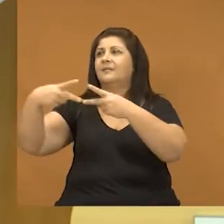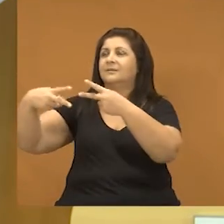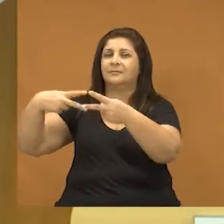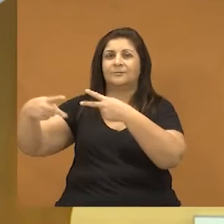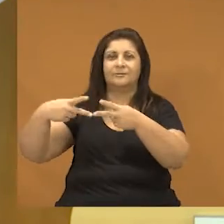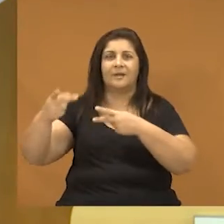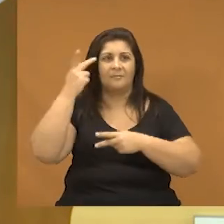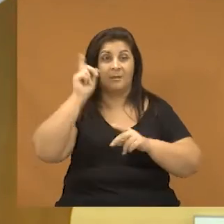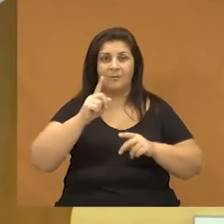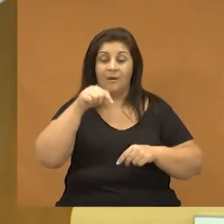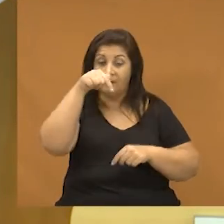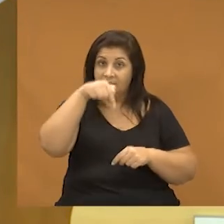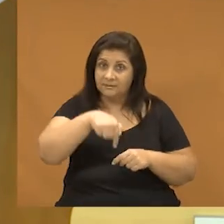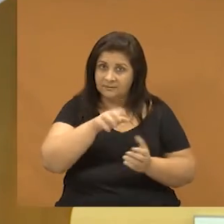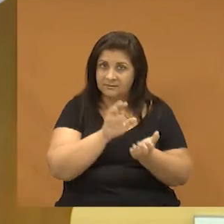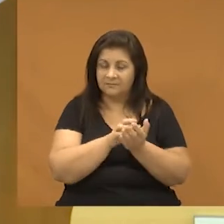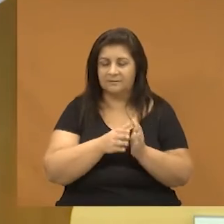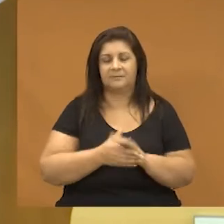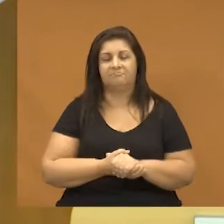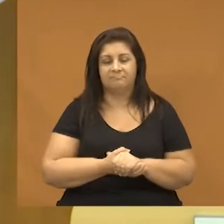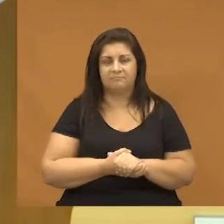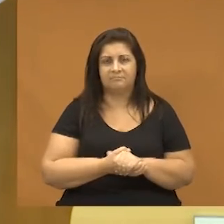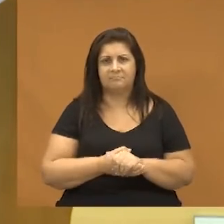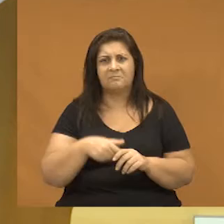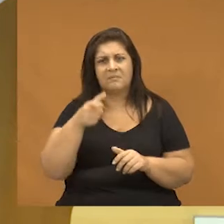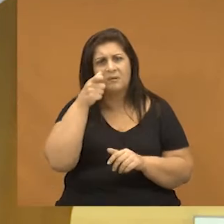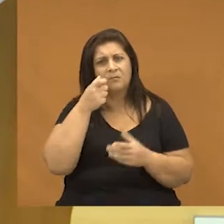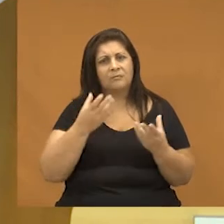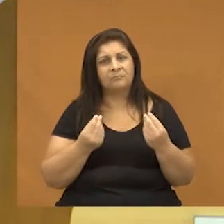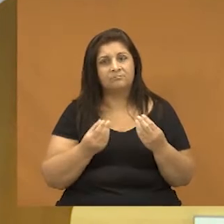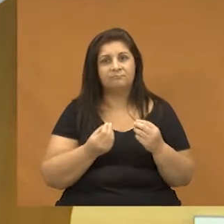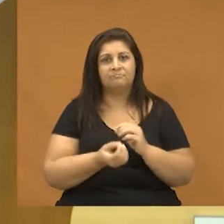é município. Eu tenho visto muito isso aí,